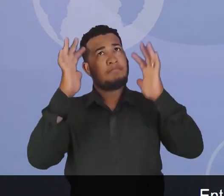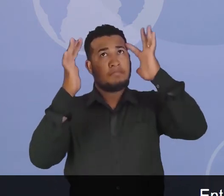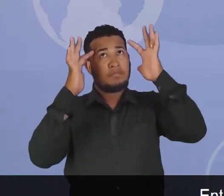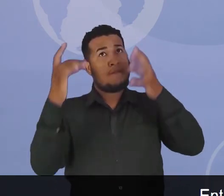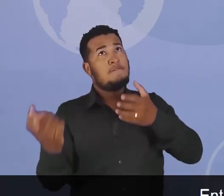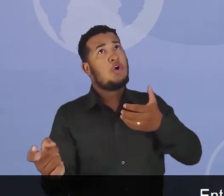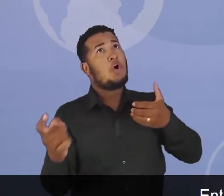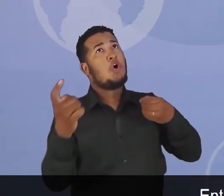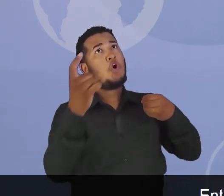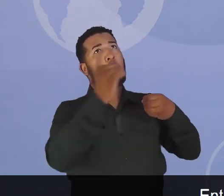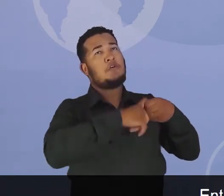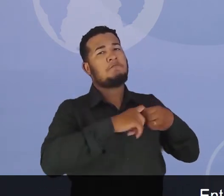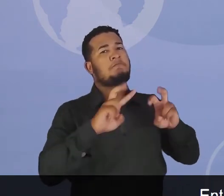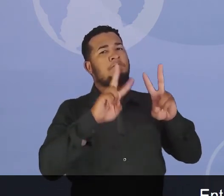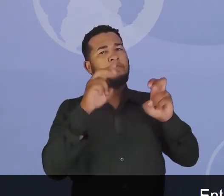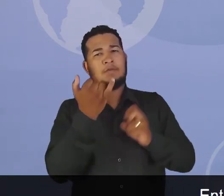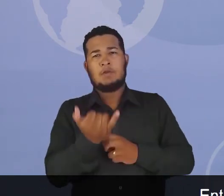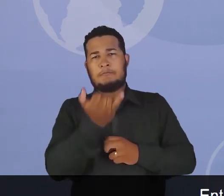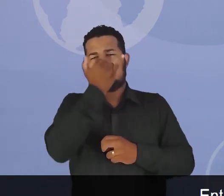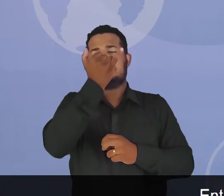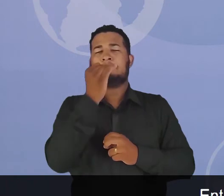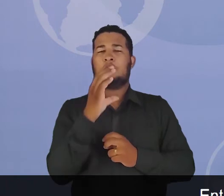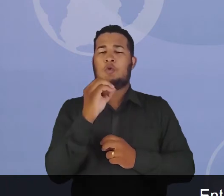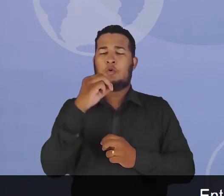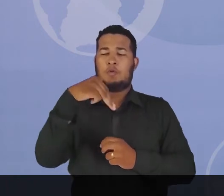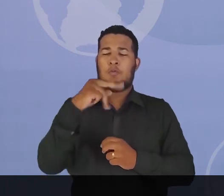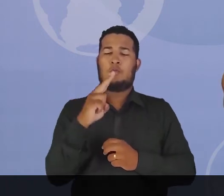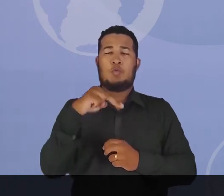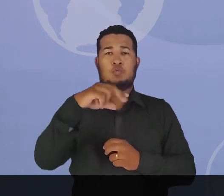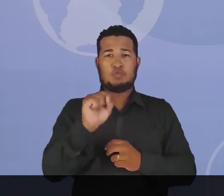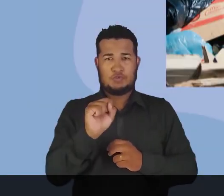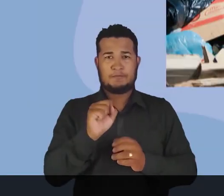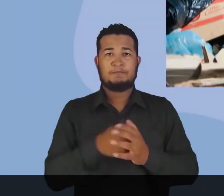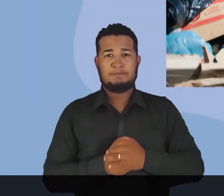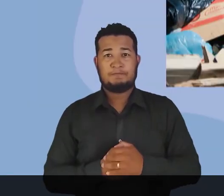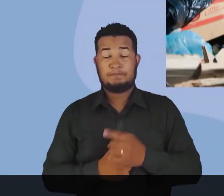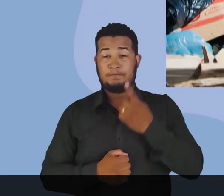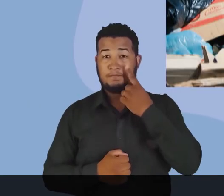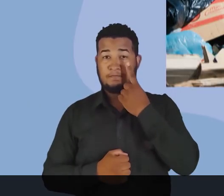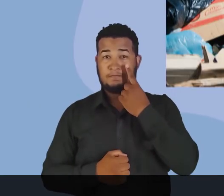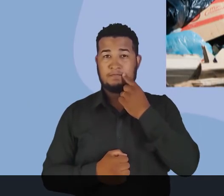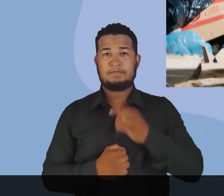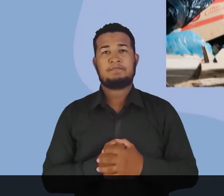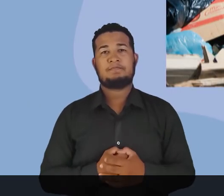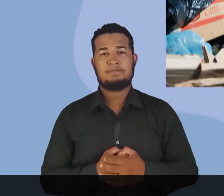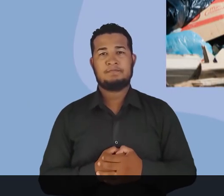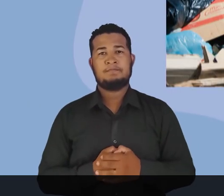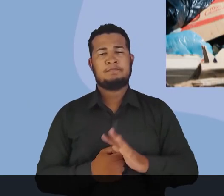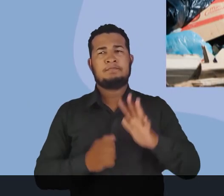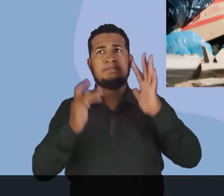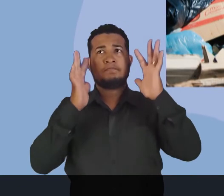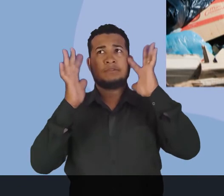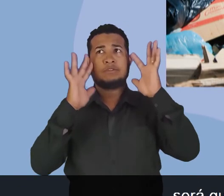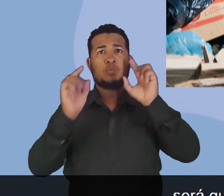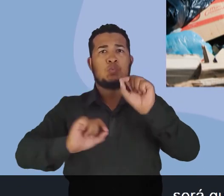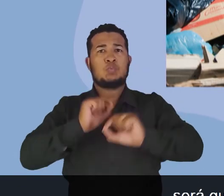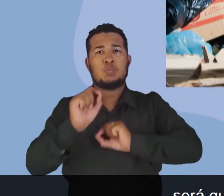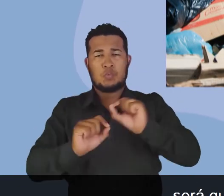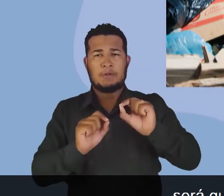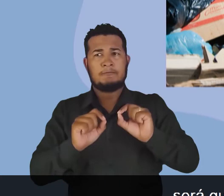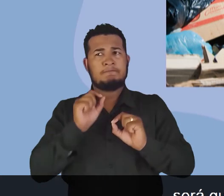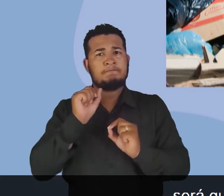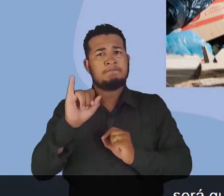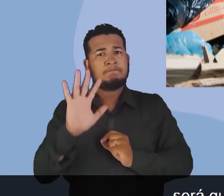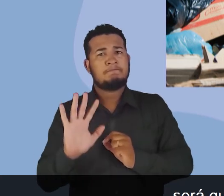questão da tragédia dos comuns. Olha aí na tela. Vamos pensar o seguinte: